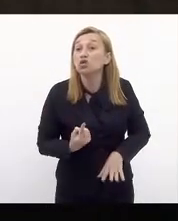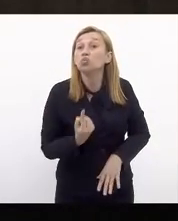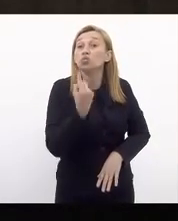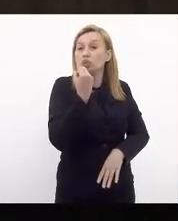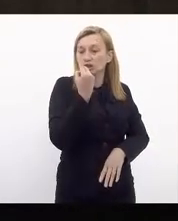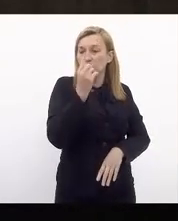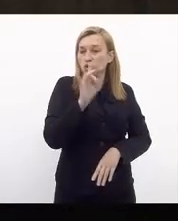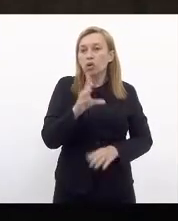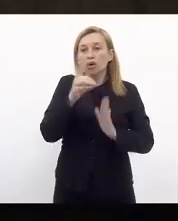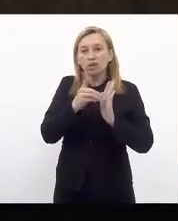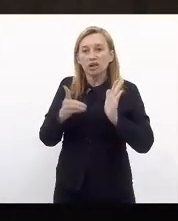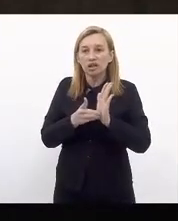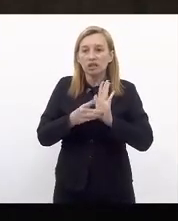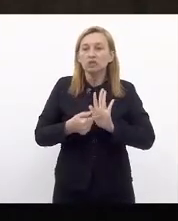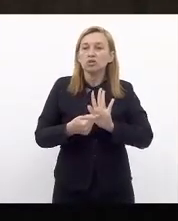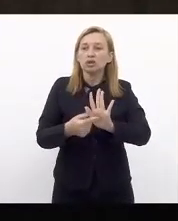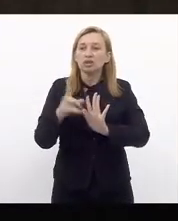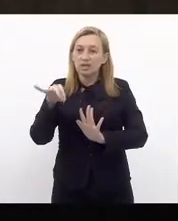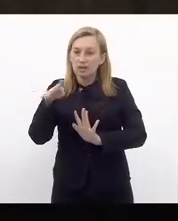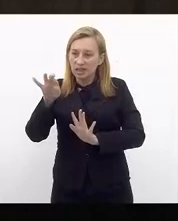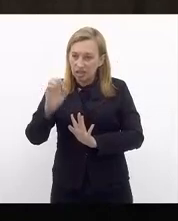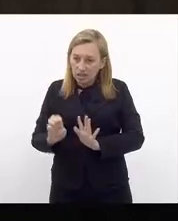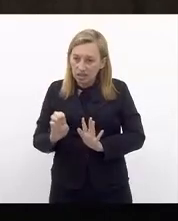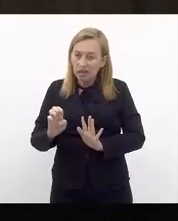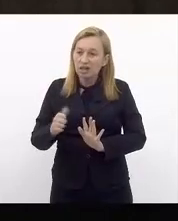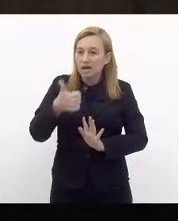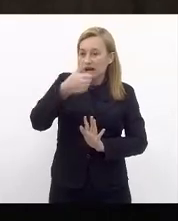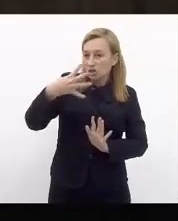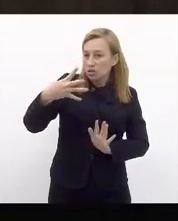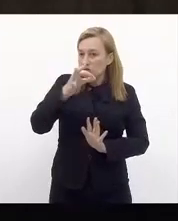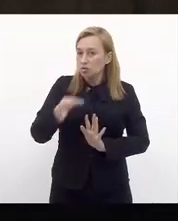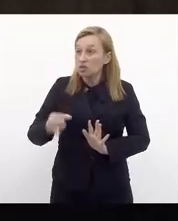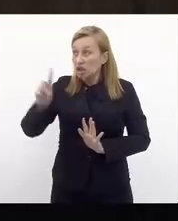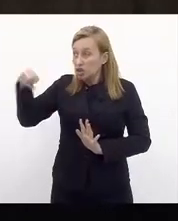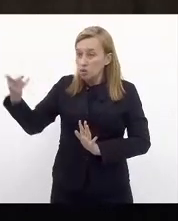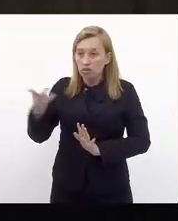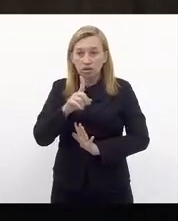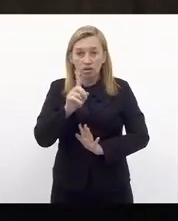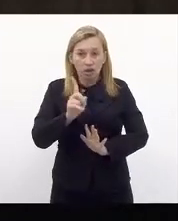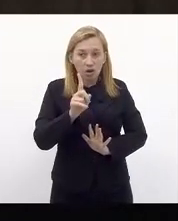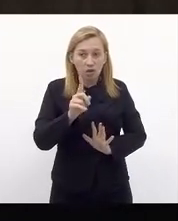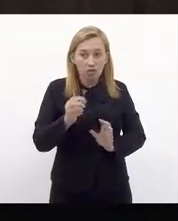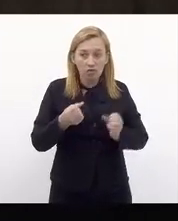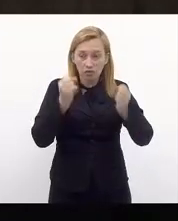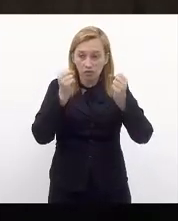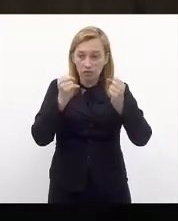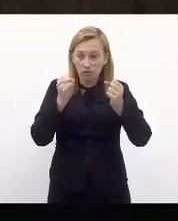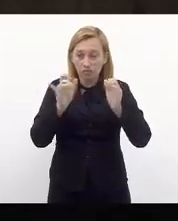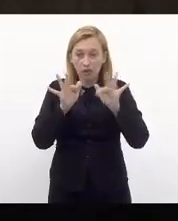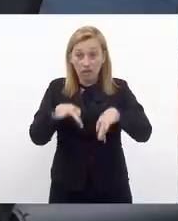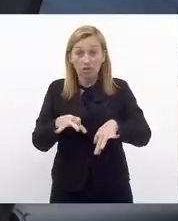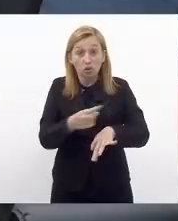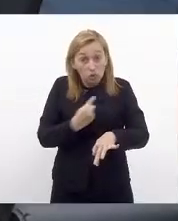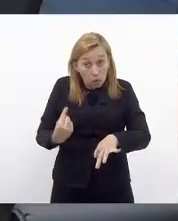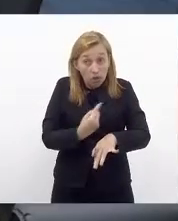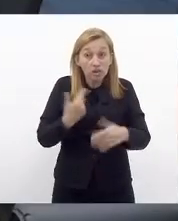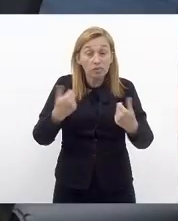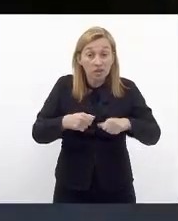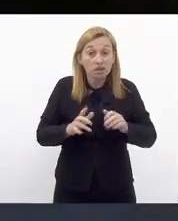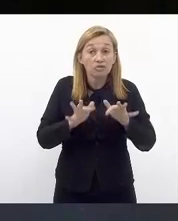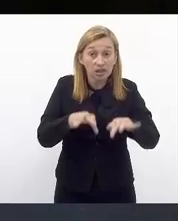apenas uma o decreto definiu a dosimetria que os 14 por cento nas outras não definiu secretária caberia nós definido